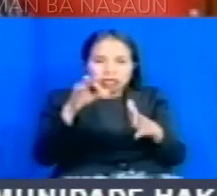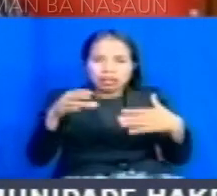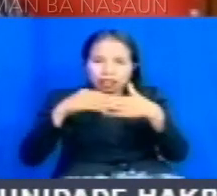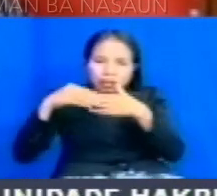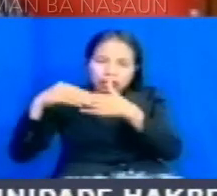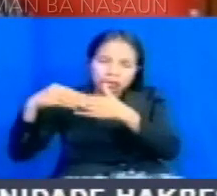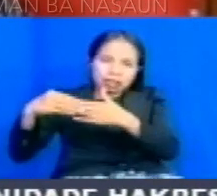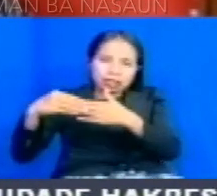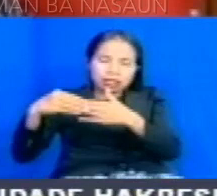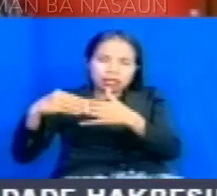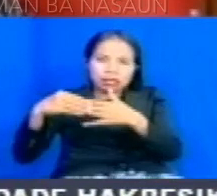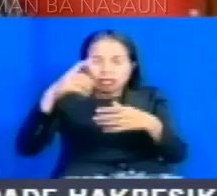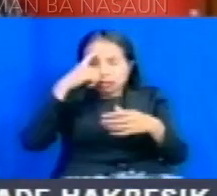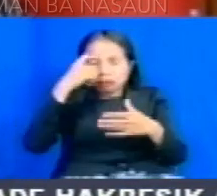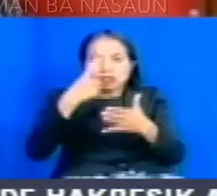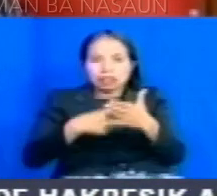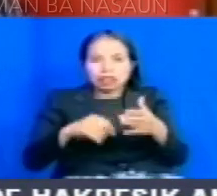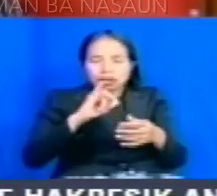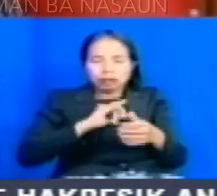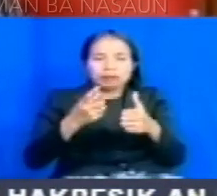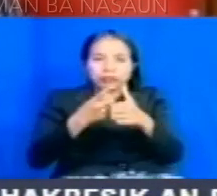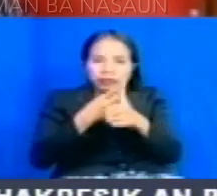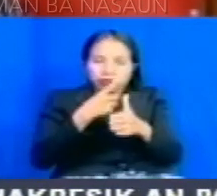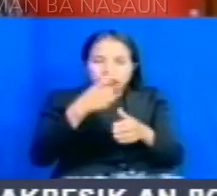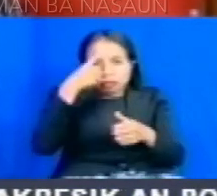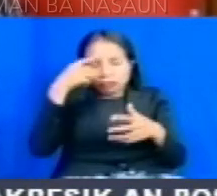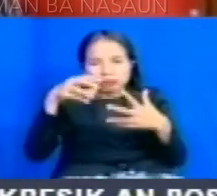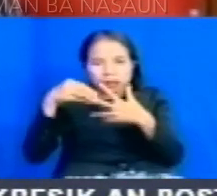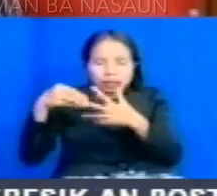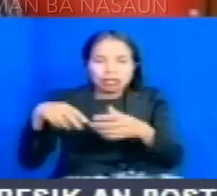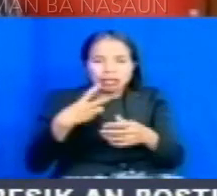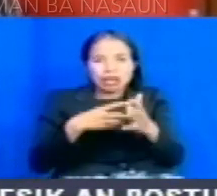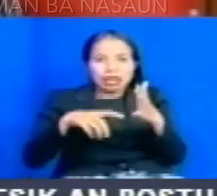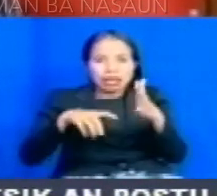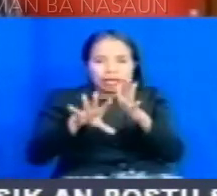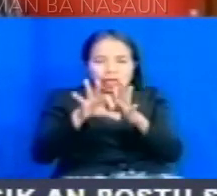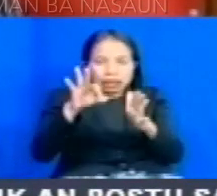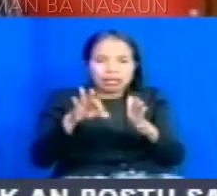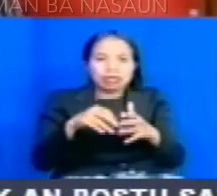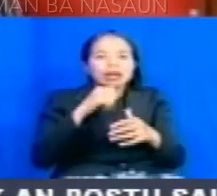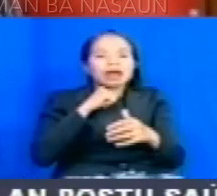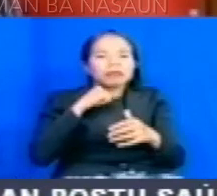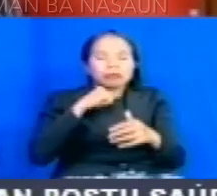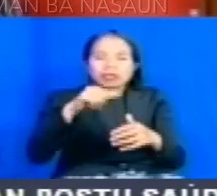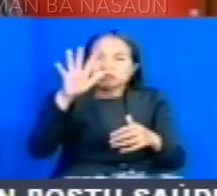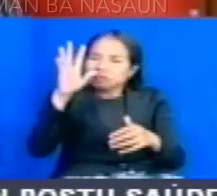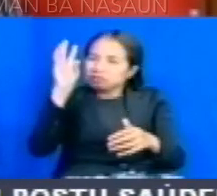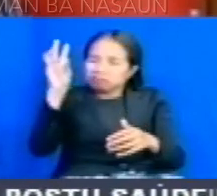saída. Tamba sam haudia bele primeira vez, tamba liu liu ba, e te retam tihona, amu bispo Naimbima Nainejo, amu